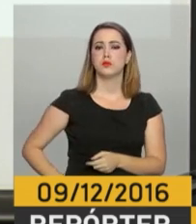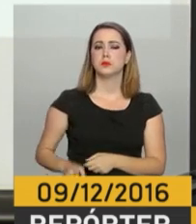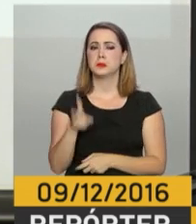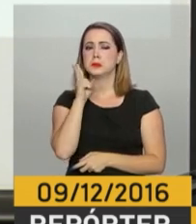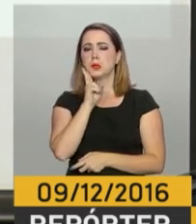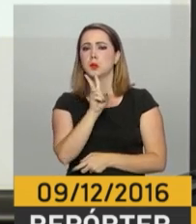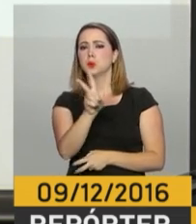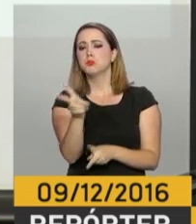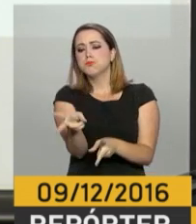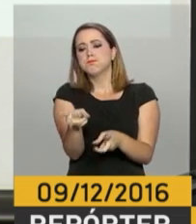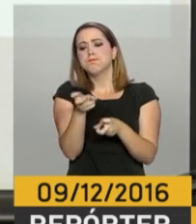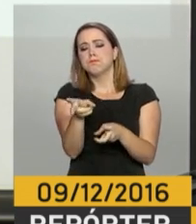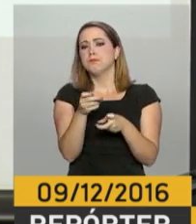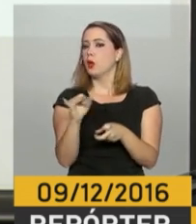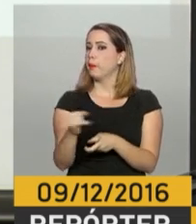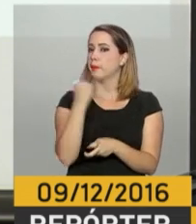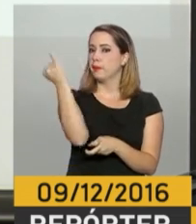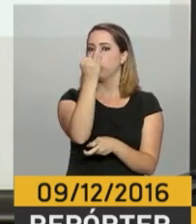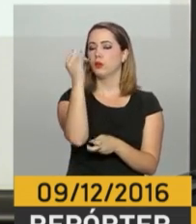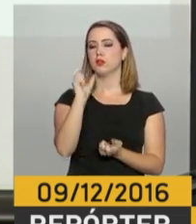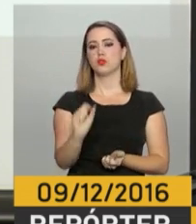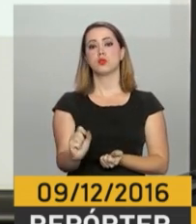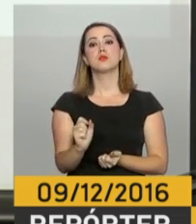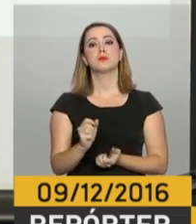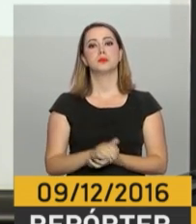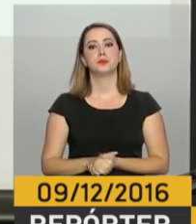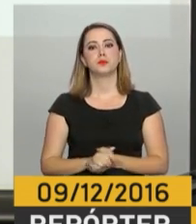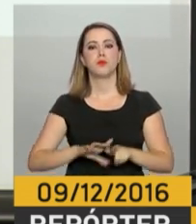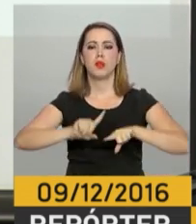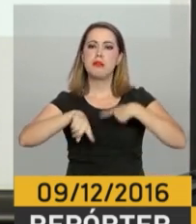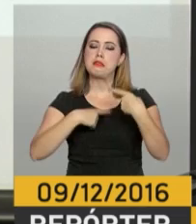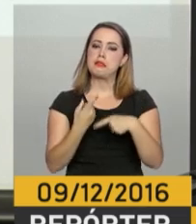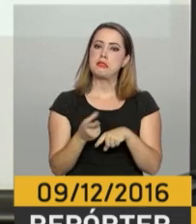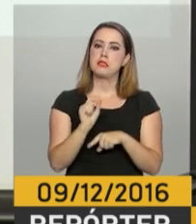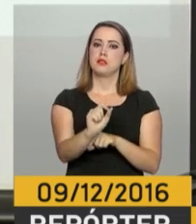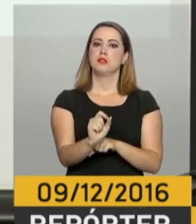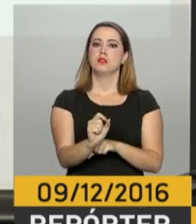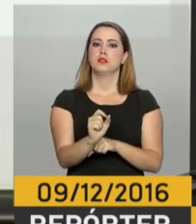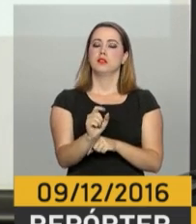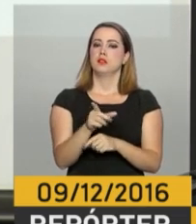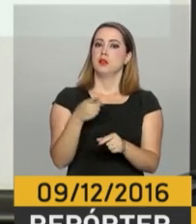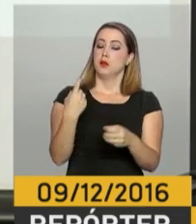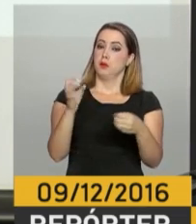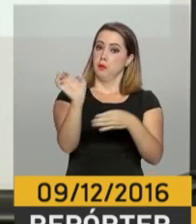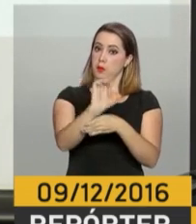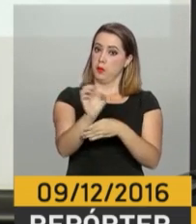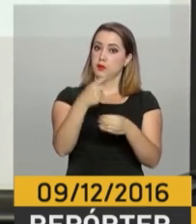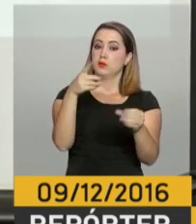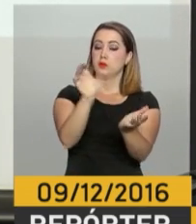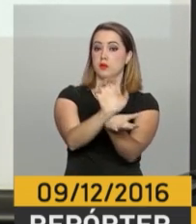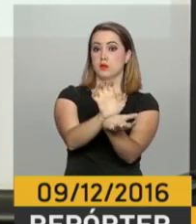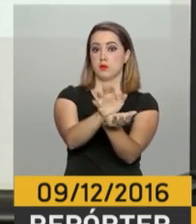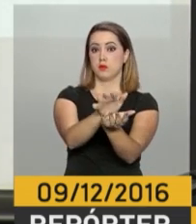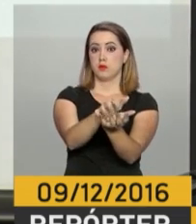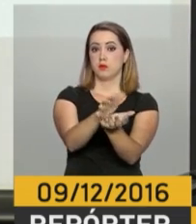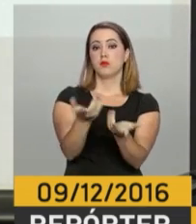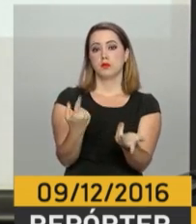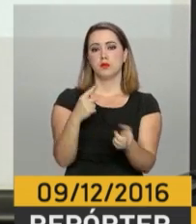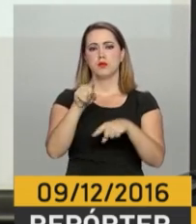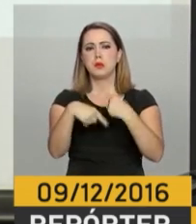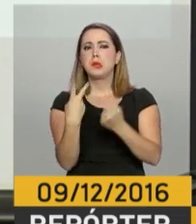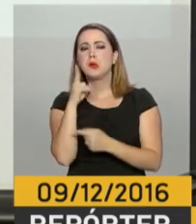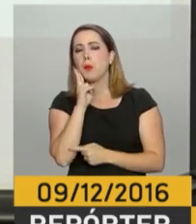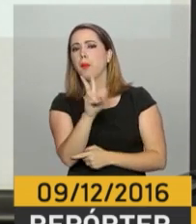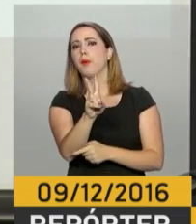coisa importantíssima. Depois de passar por Pernambuco, depois de verificar